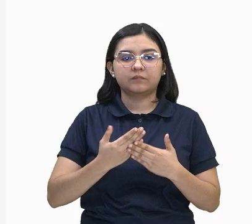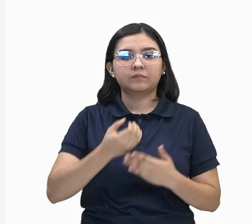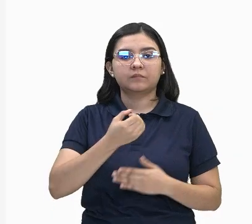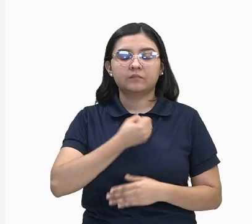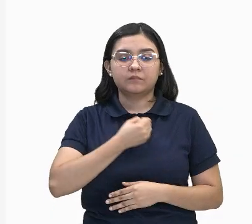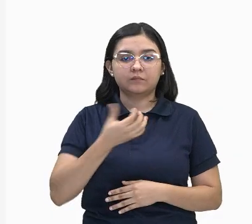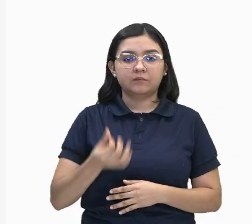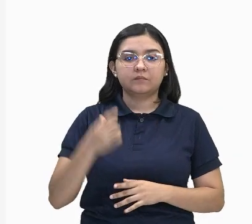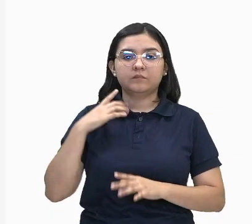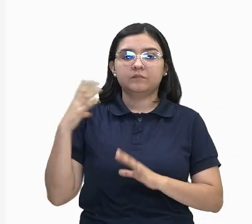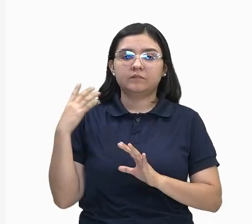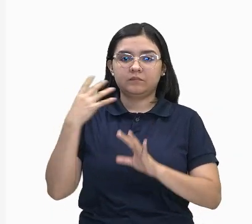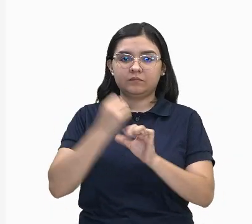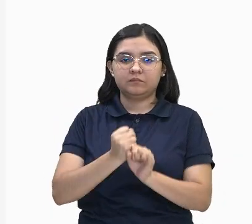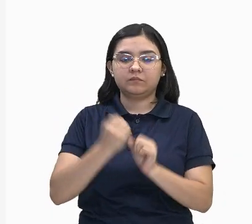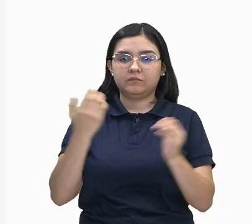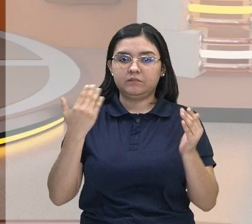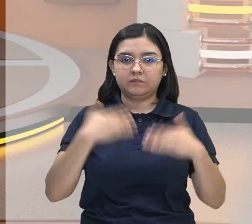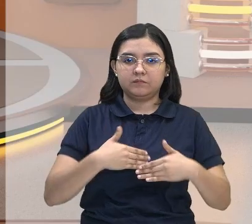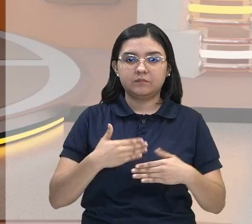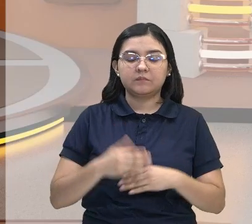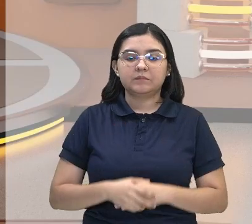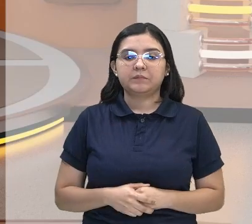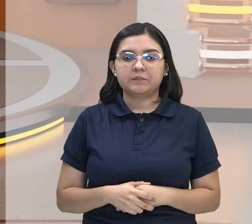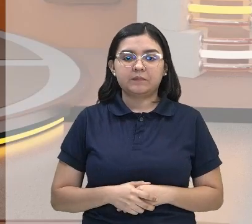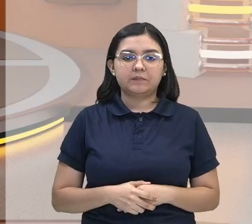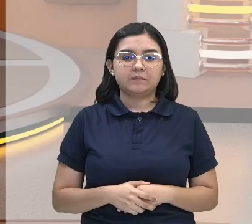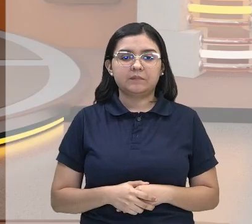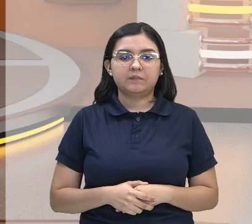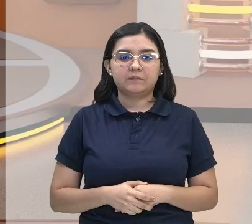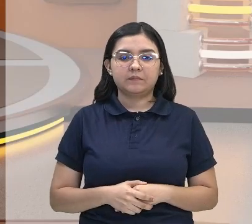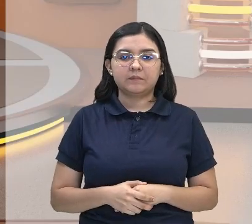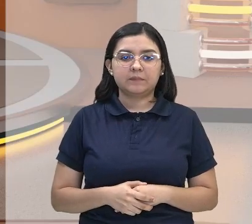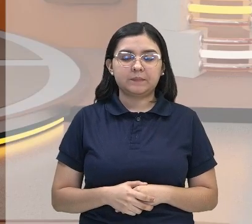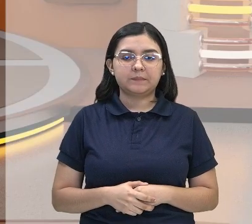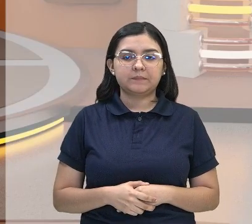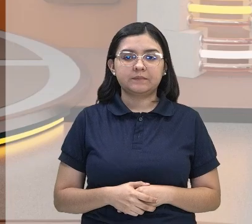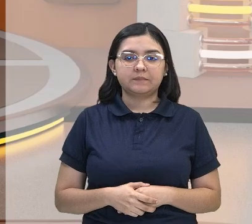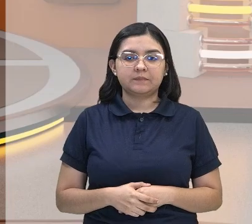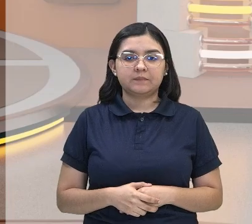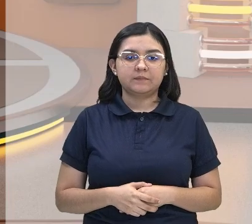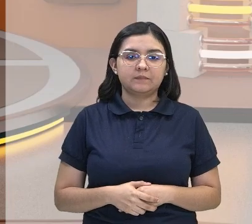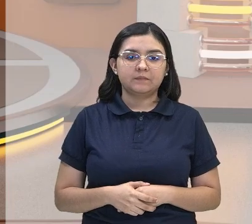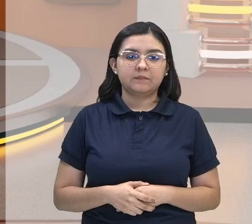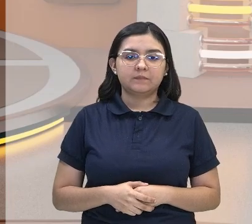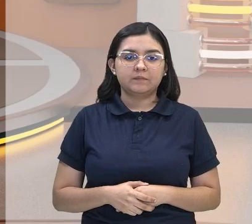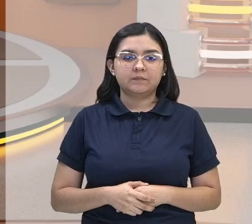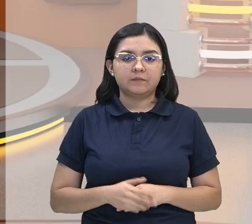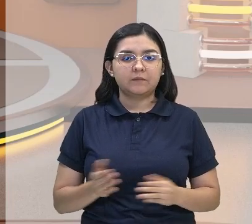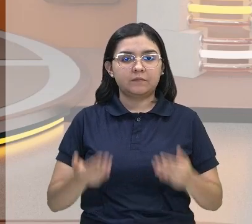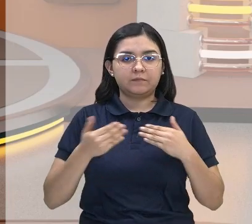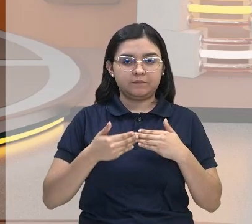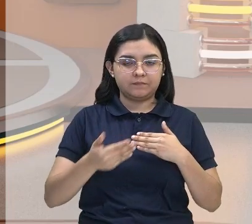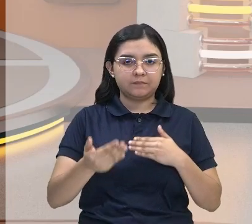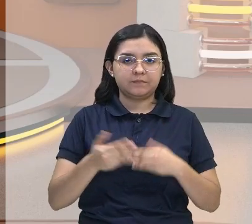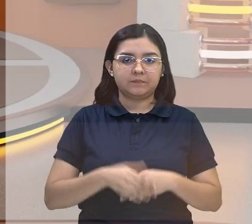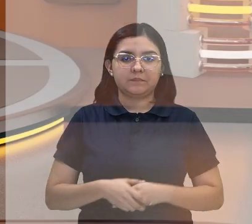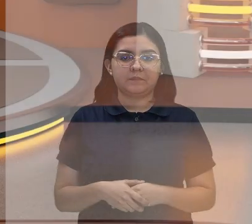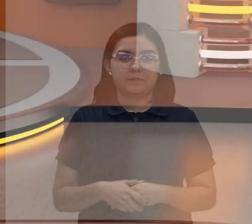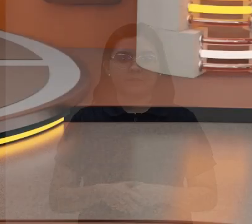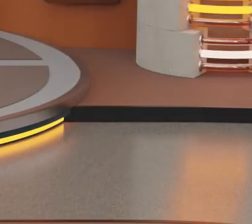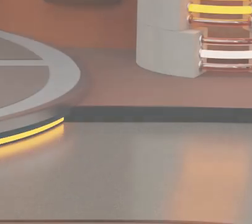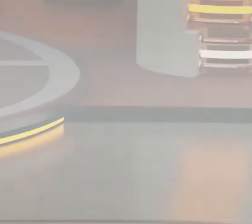de revisão e avaliação, que é a aula de número 6. Vamos juntos?